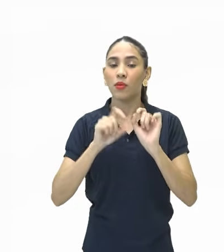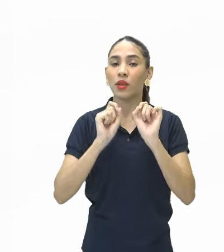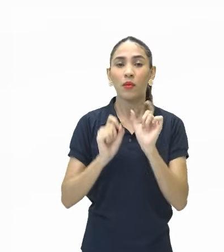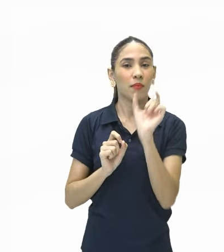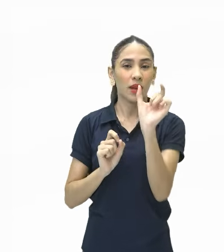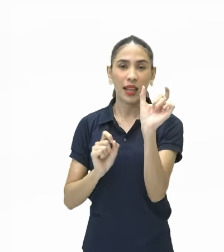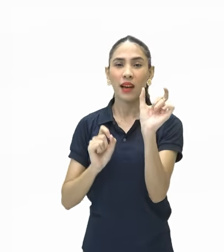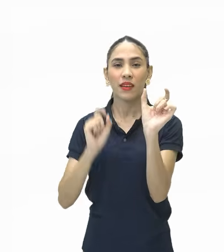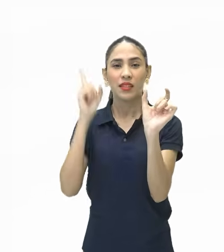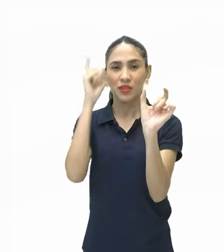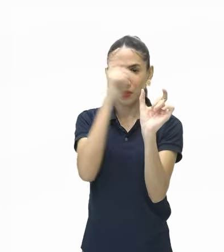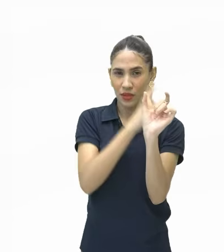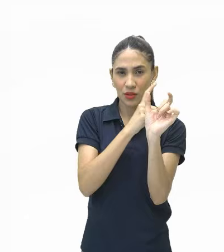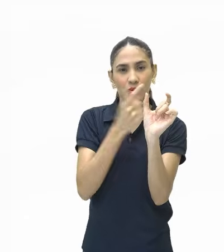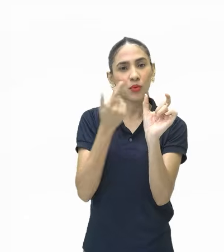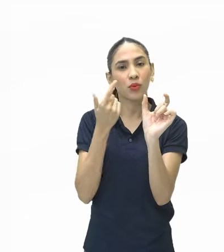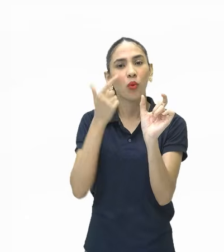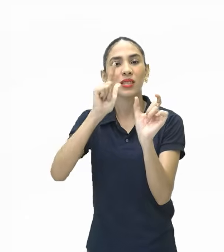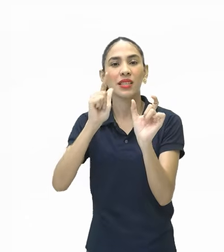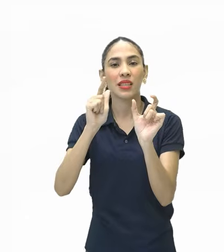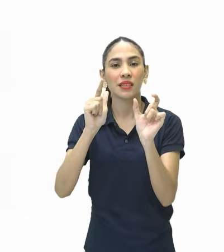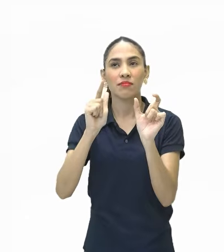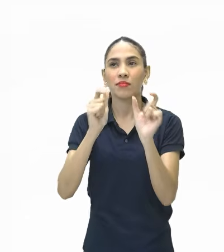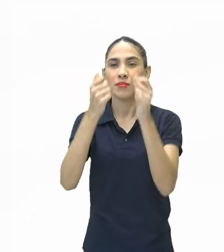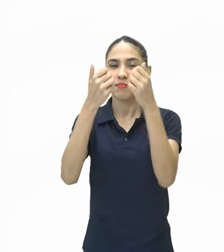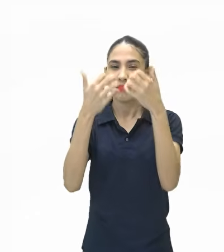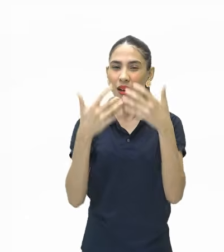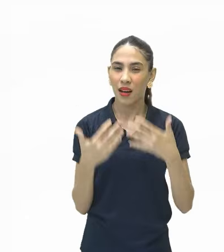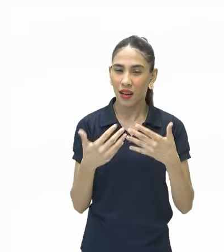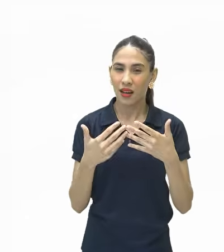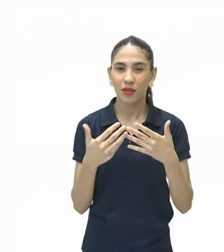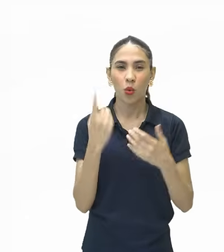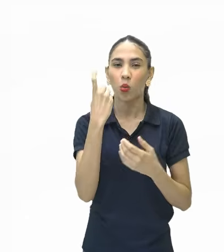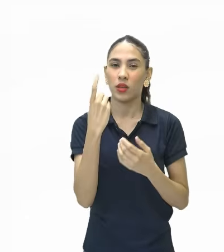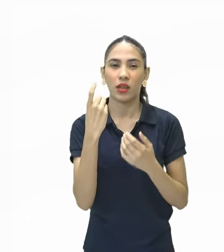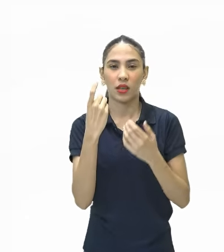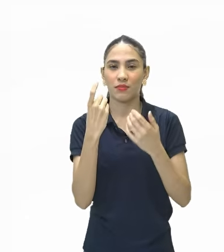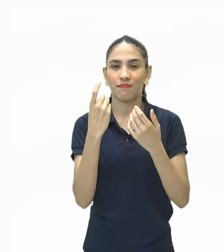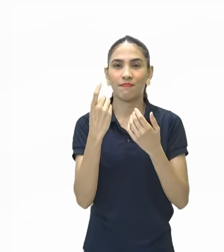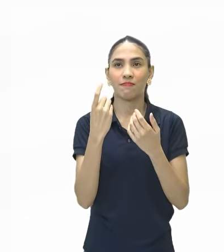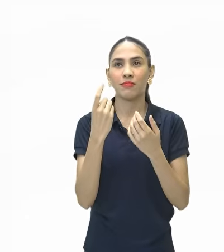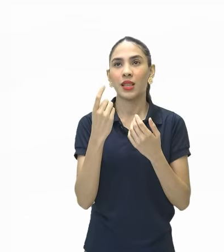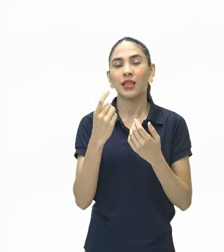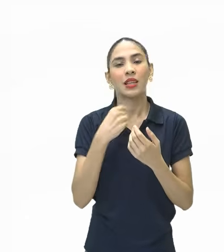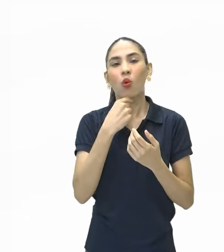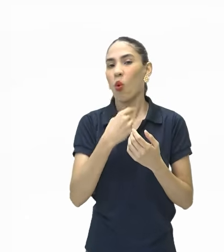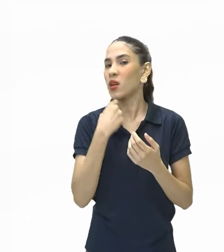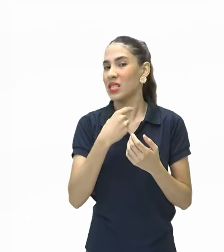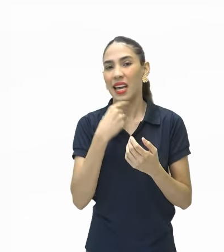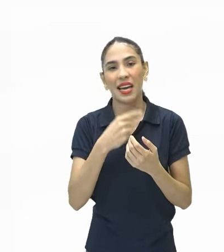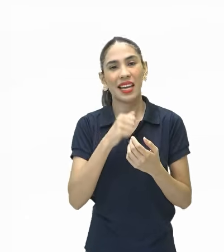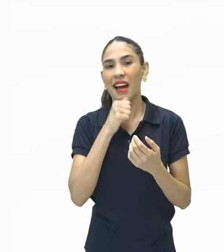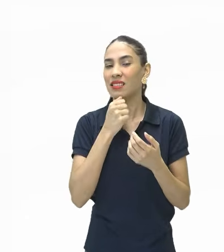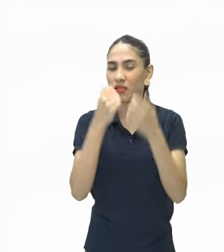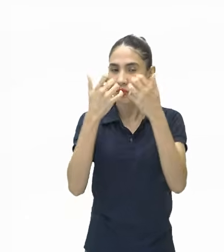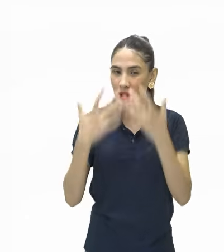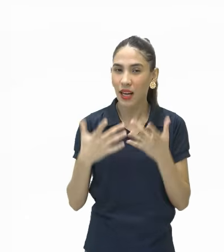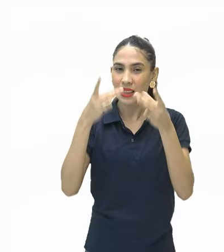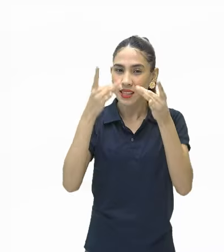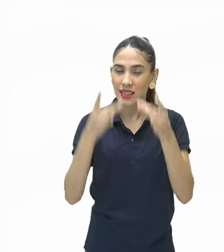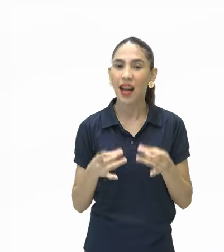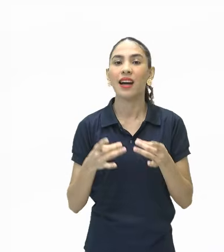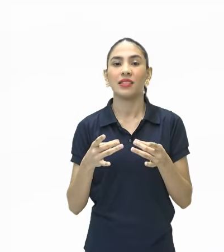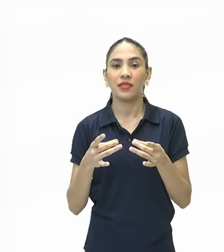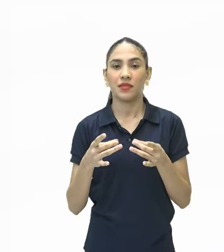termo difícil de definição, né, em uma única definição não satisfaz, né,